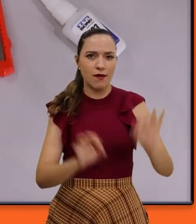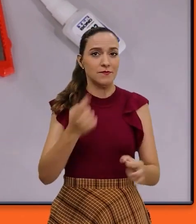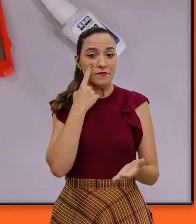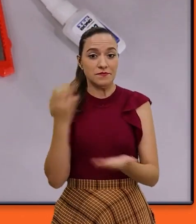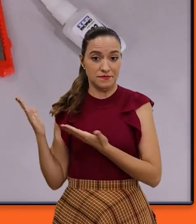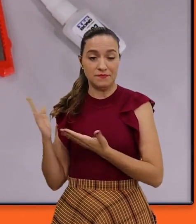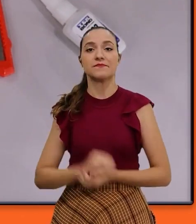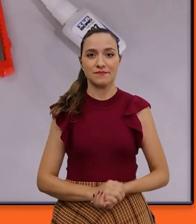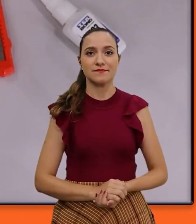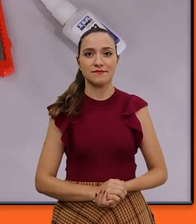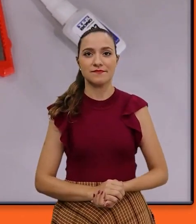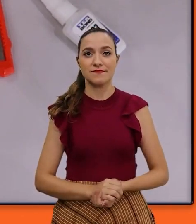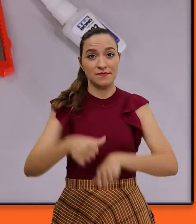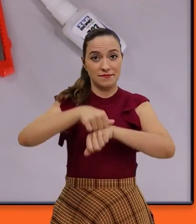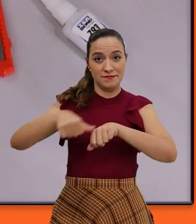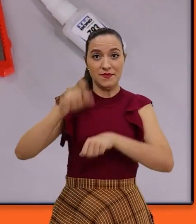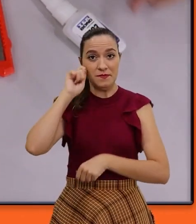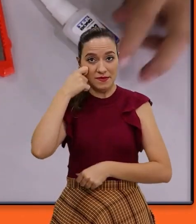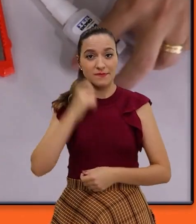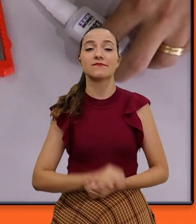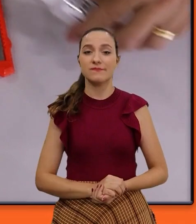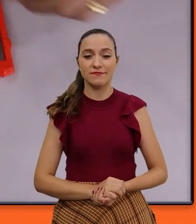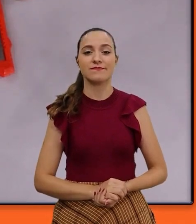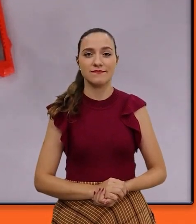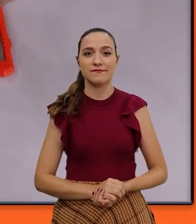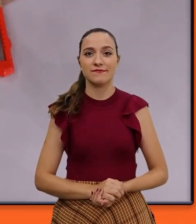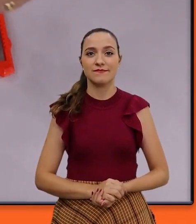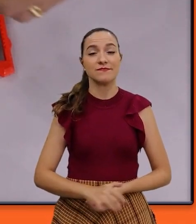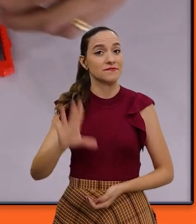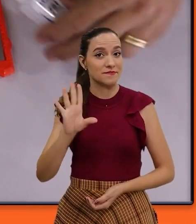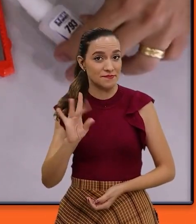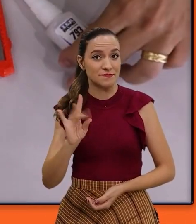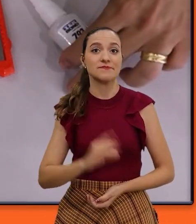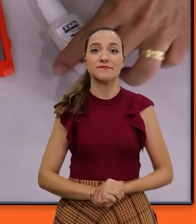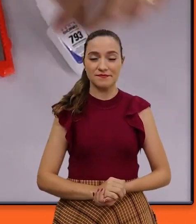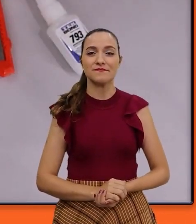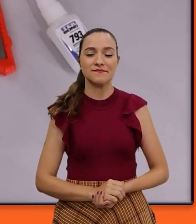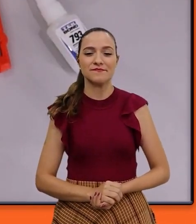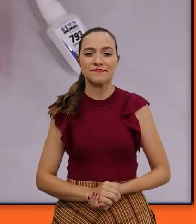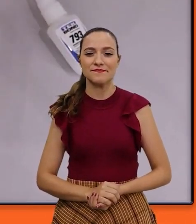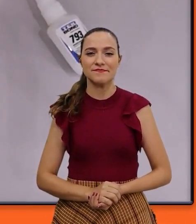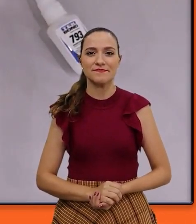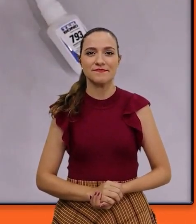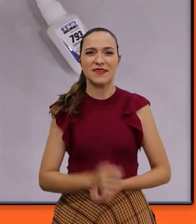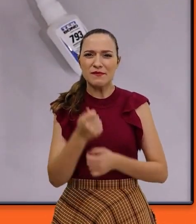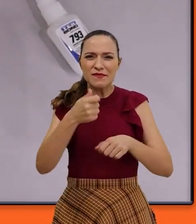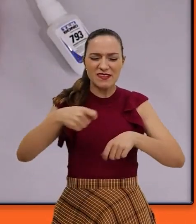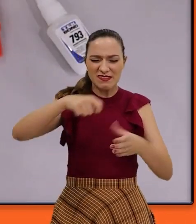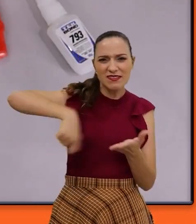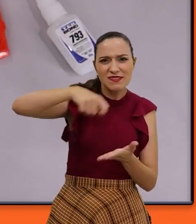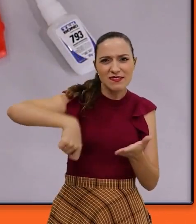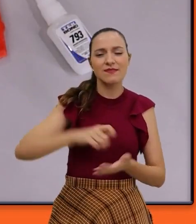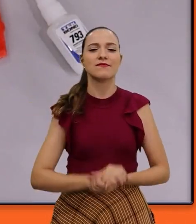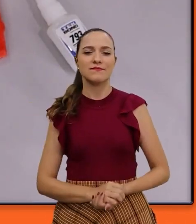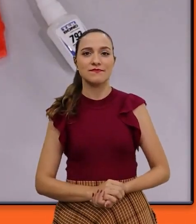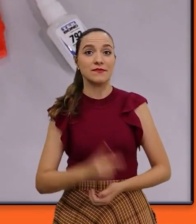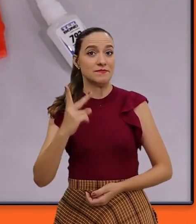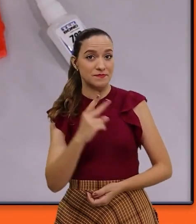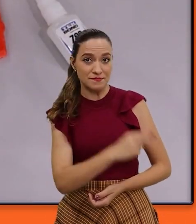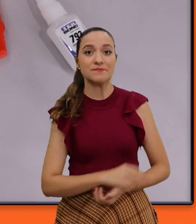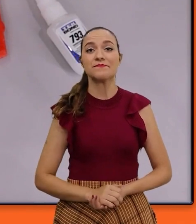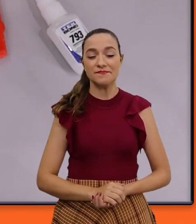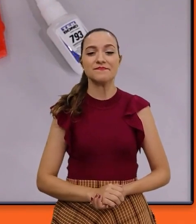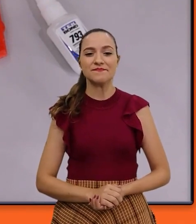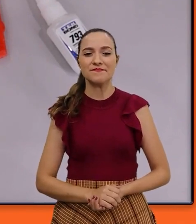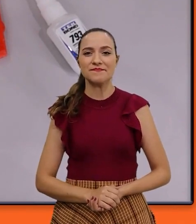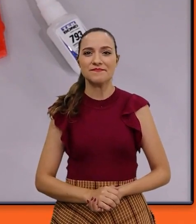hoje. Fita isolante, cola instantânea, estilete,